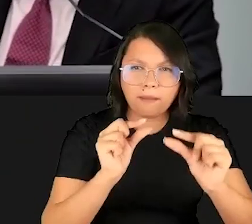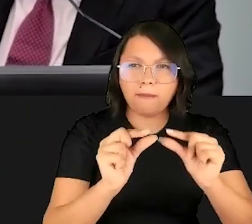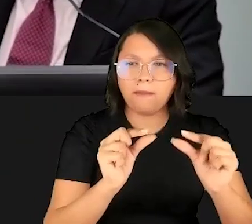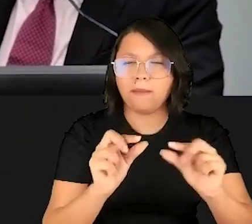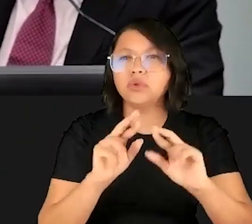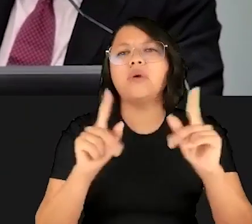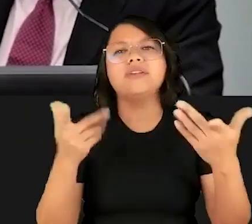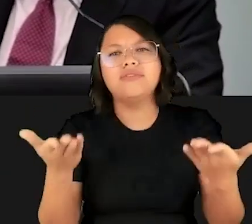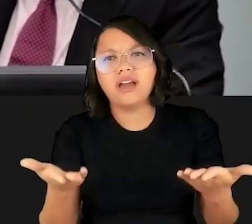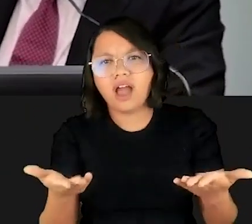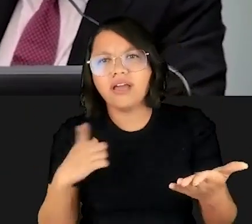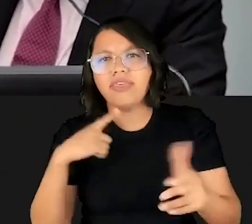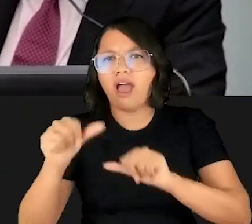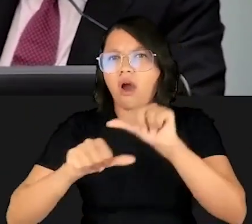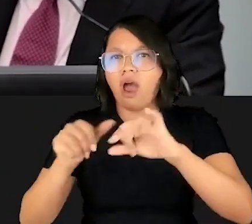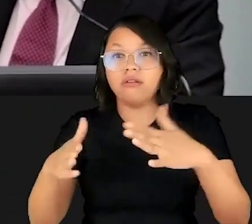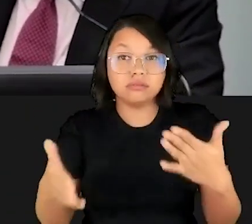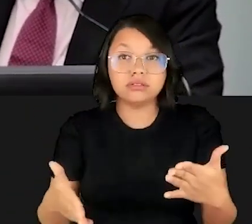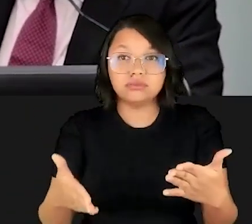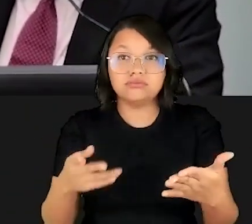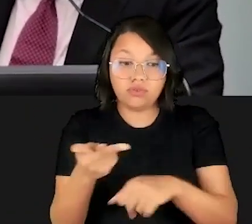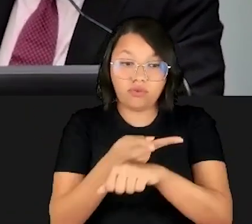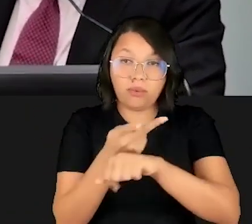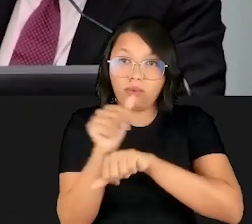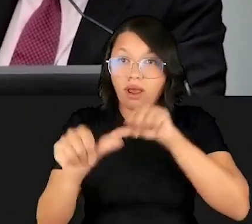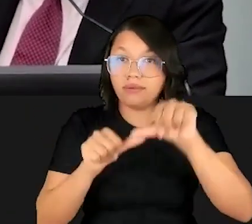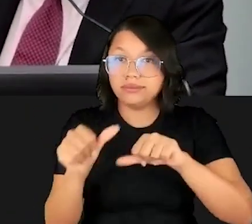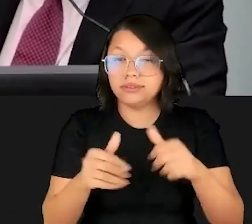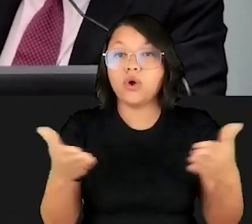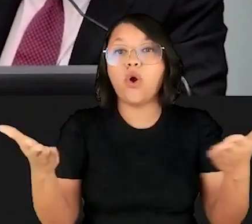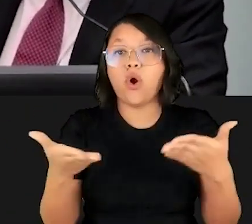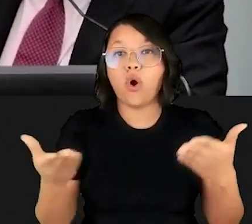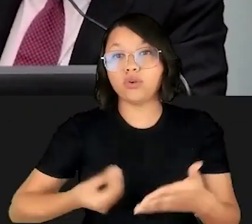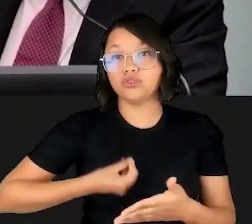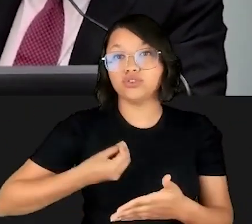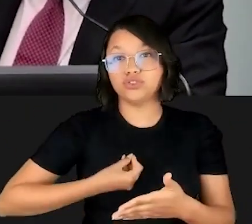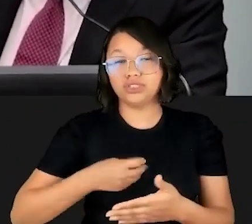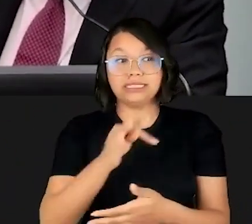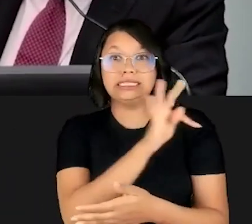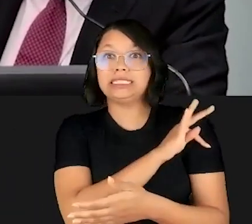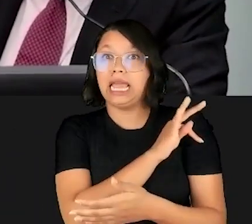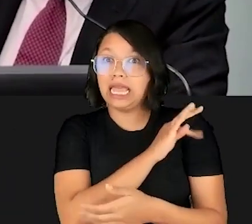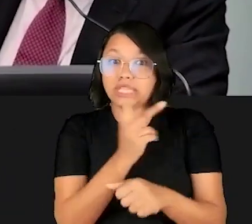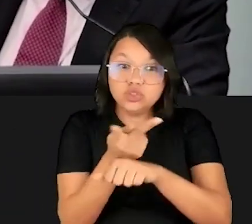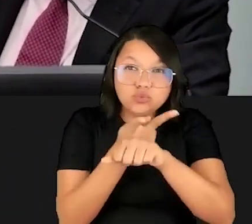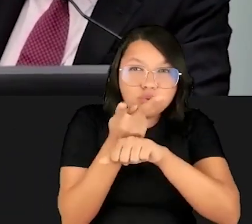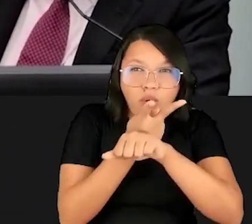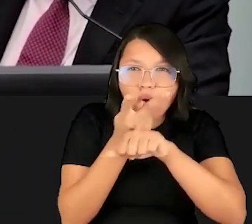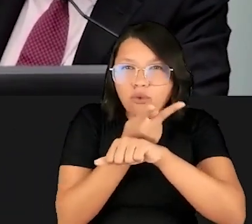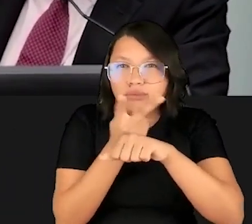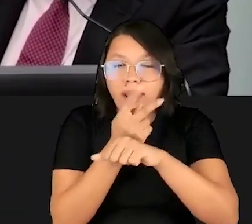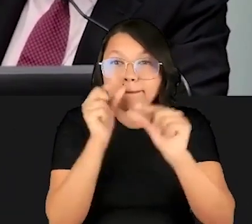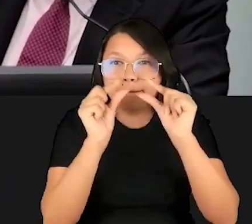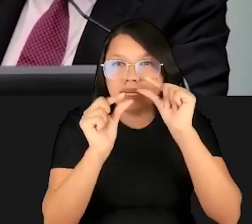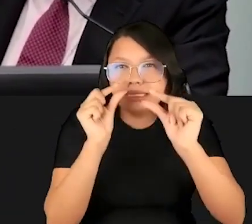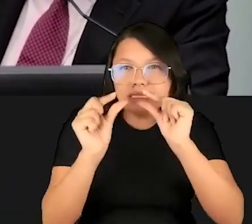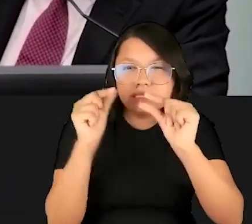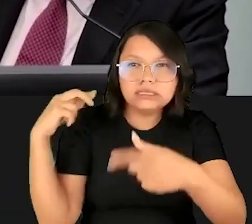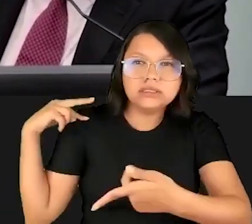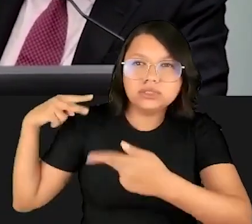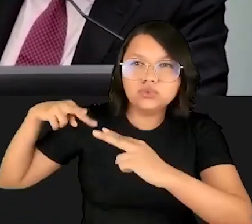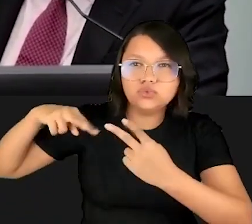normal, ele não tem essas alterações, eu vou procurar essas alterações. E hoje existem técnicas de procurar fragmentos de